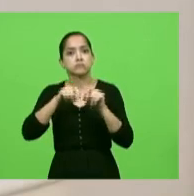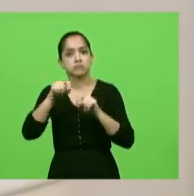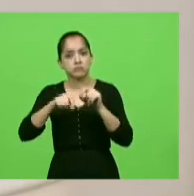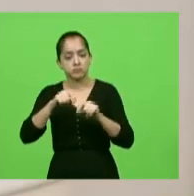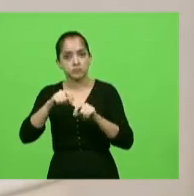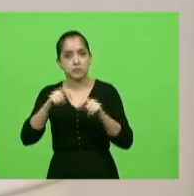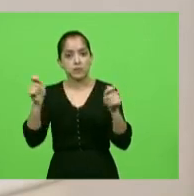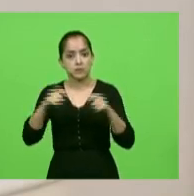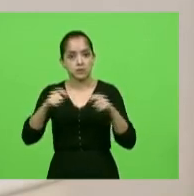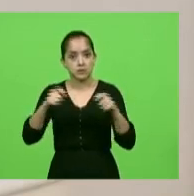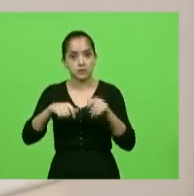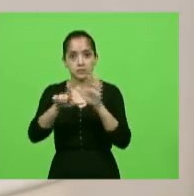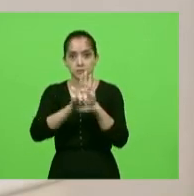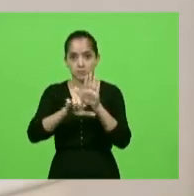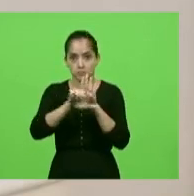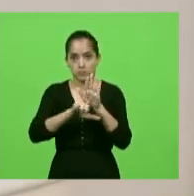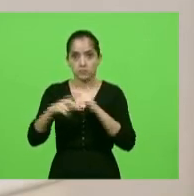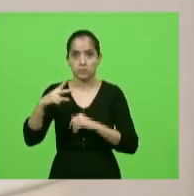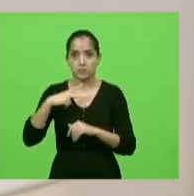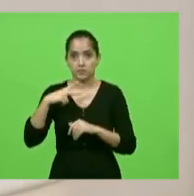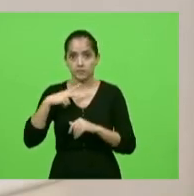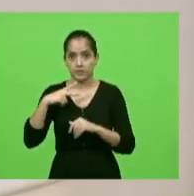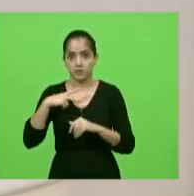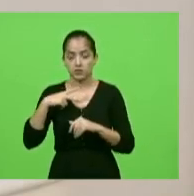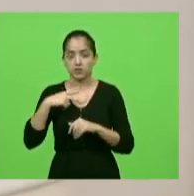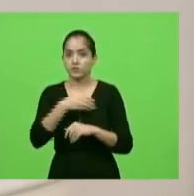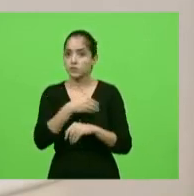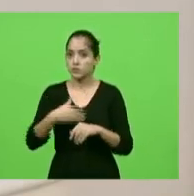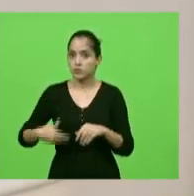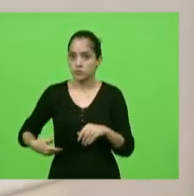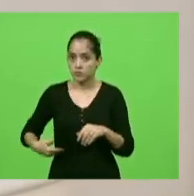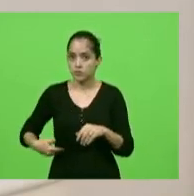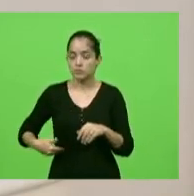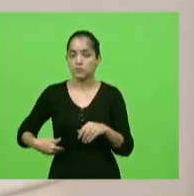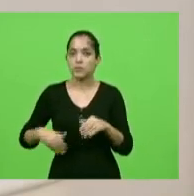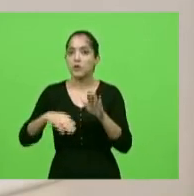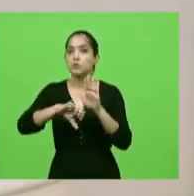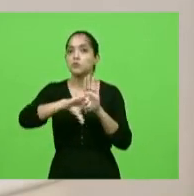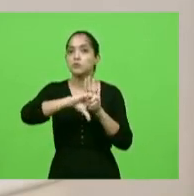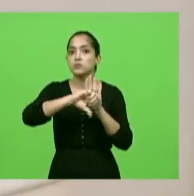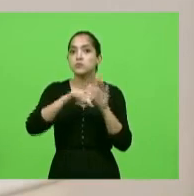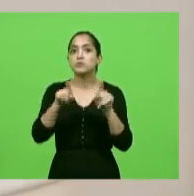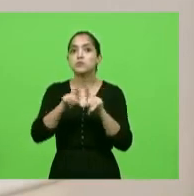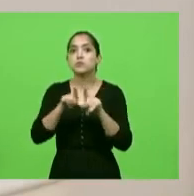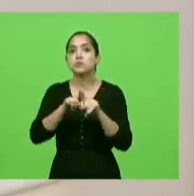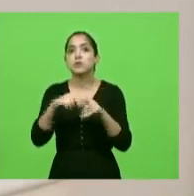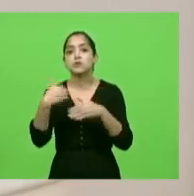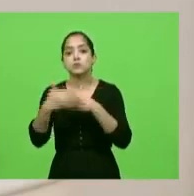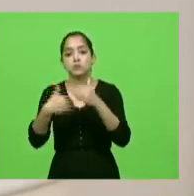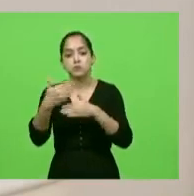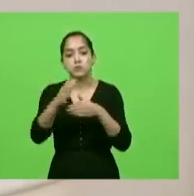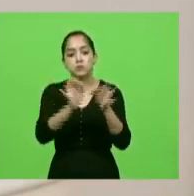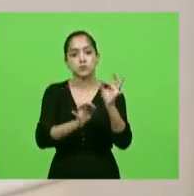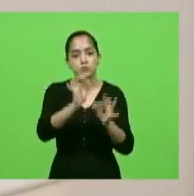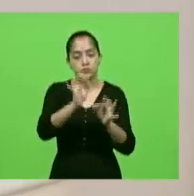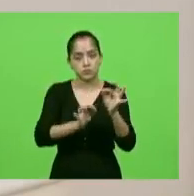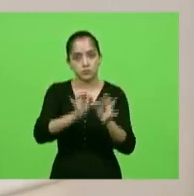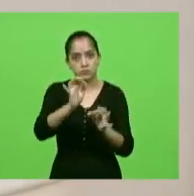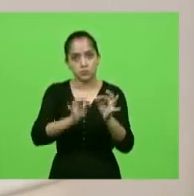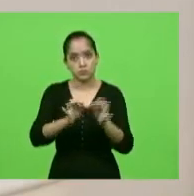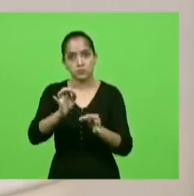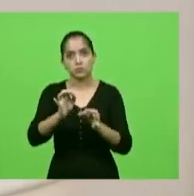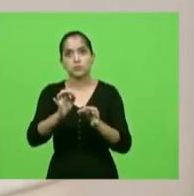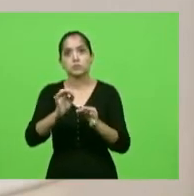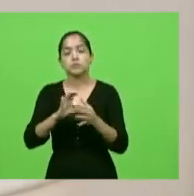competência legislativa privativa da União, a definição de tais crimes, bem como processamento e julgamento nos termos da súmula vinculante